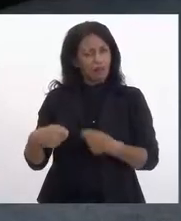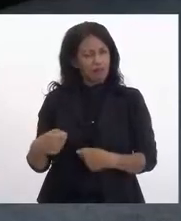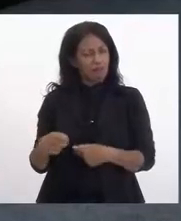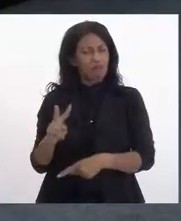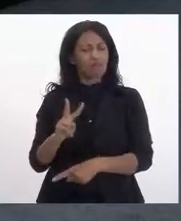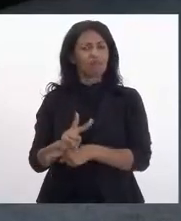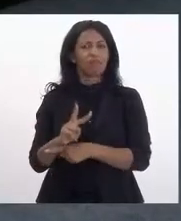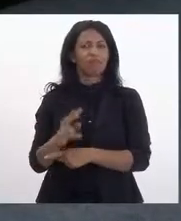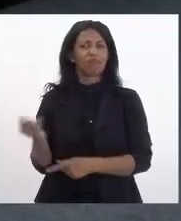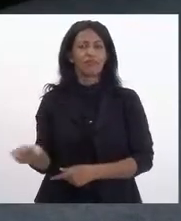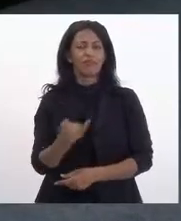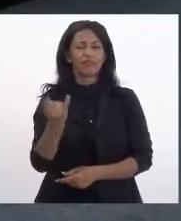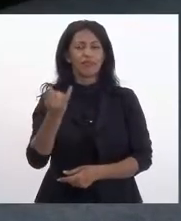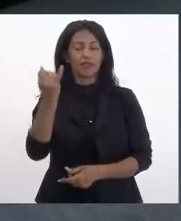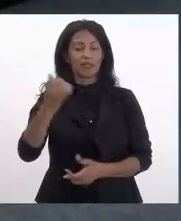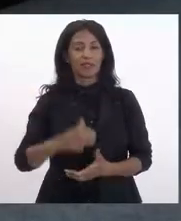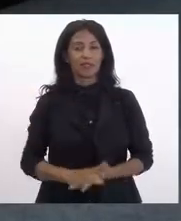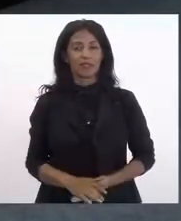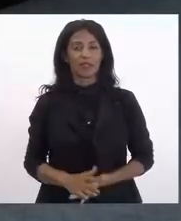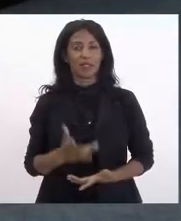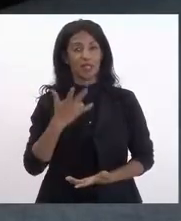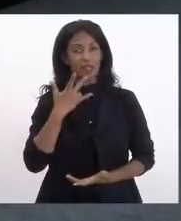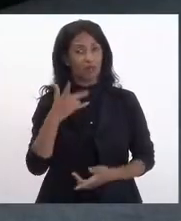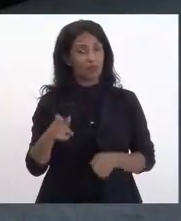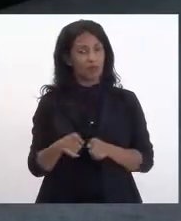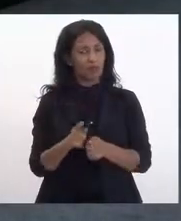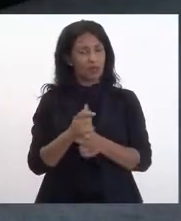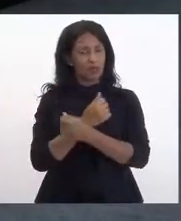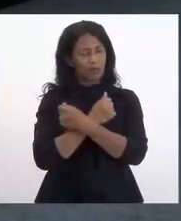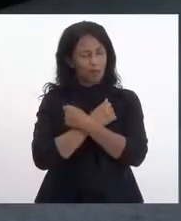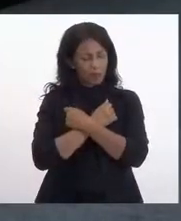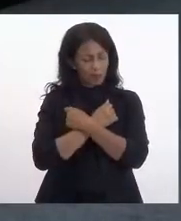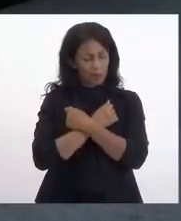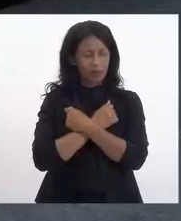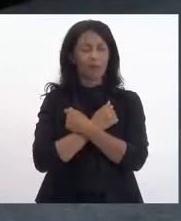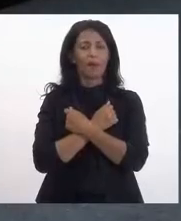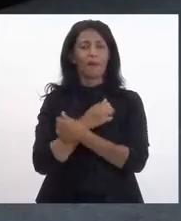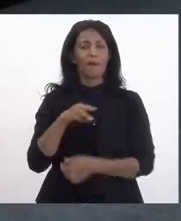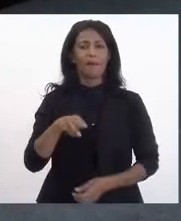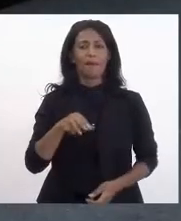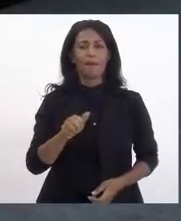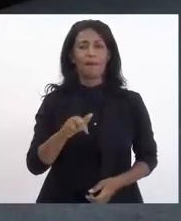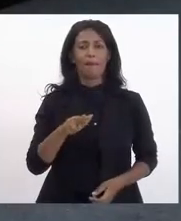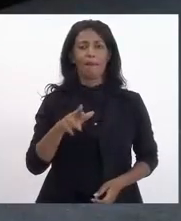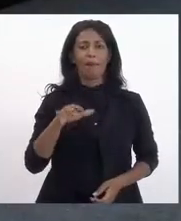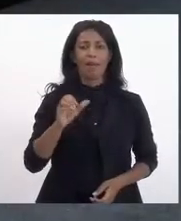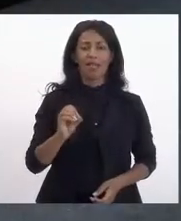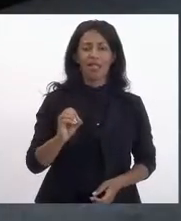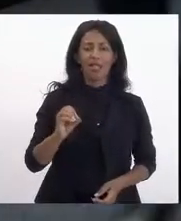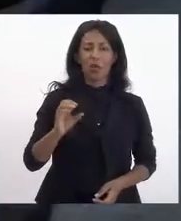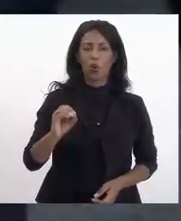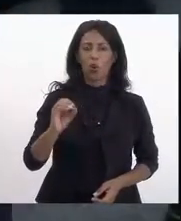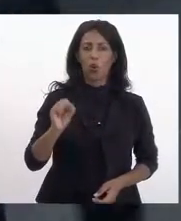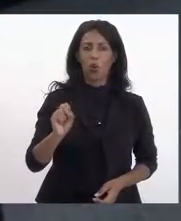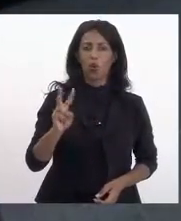preservado e valorizado. E quero deixar aqui meu abraço fraterno para o Marquinho de Oswaldo Cruz, que criou o trem, né, o